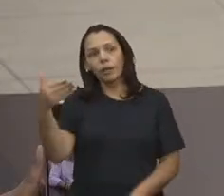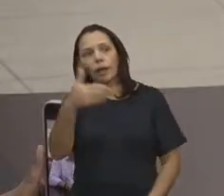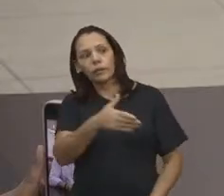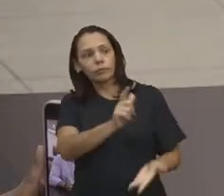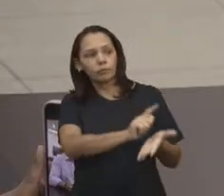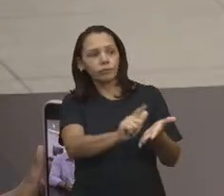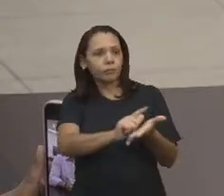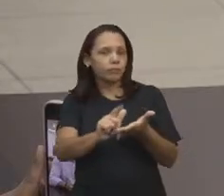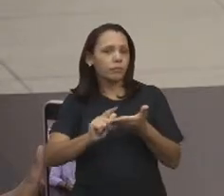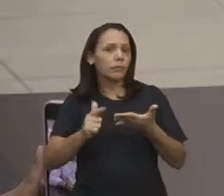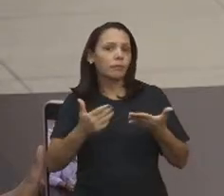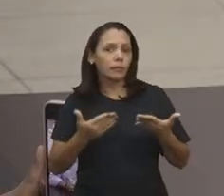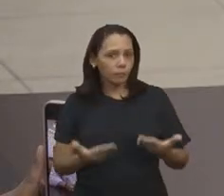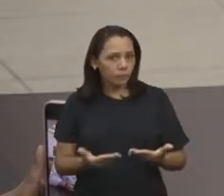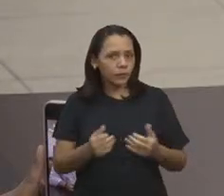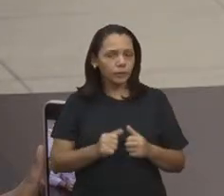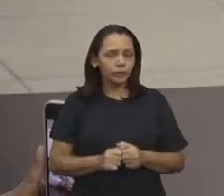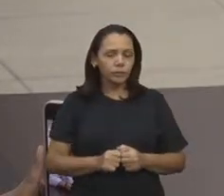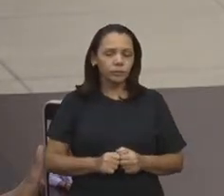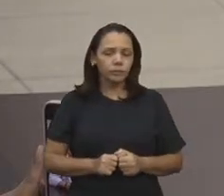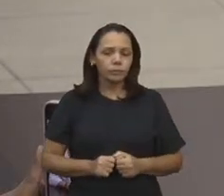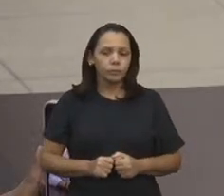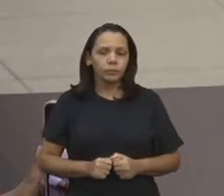a minha fala,